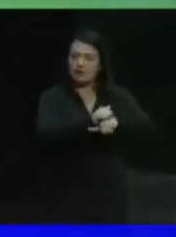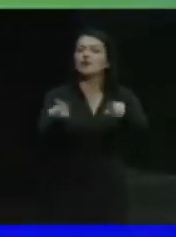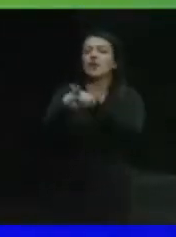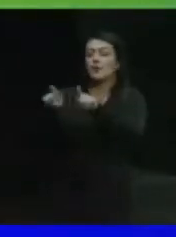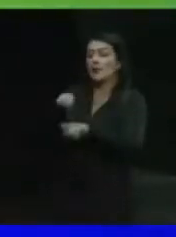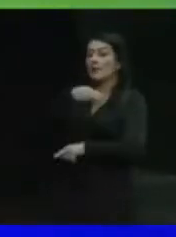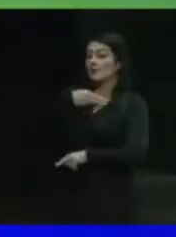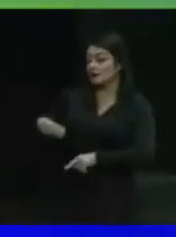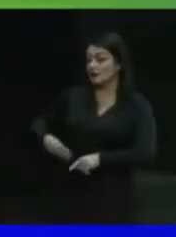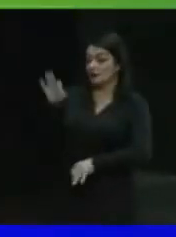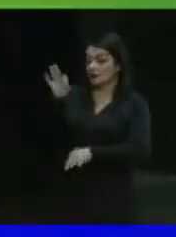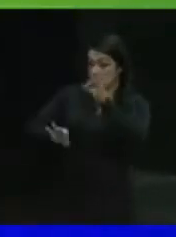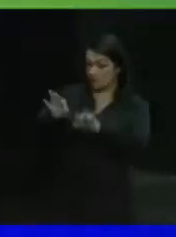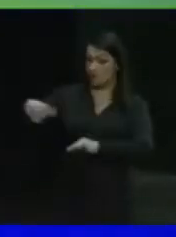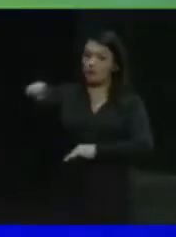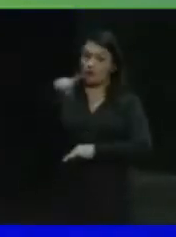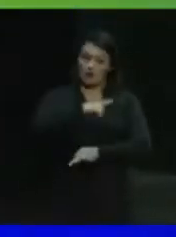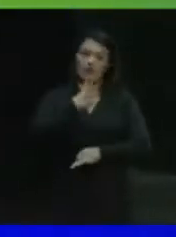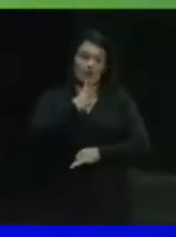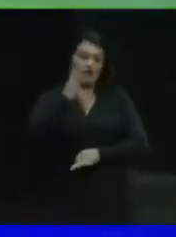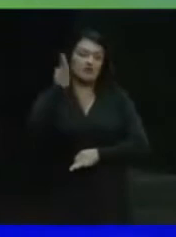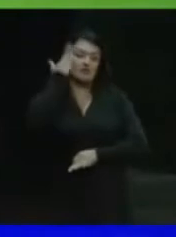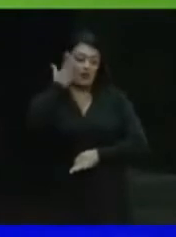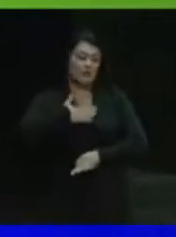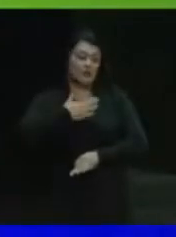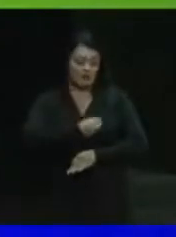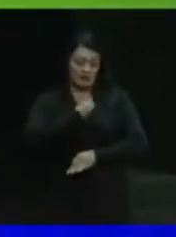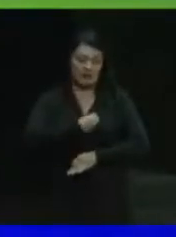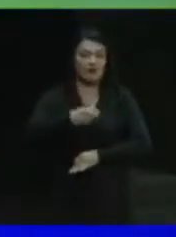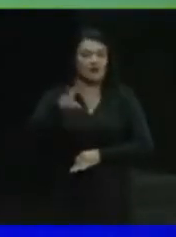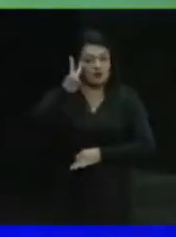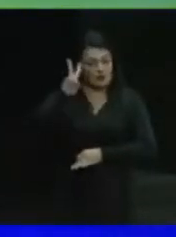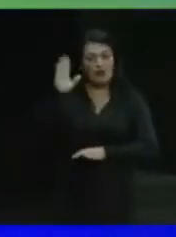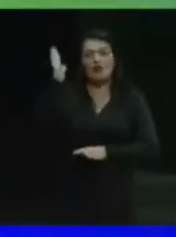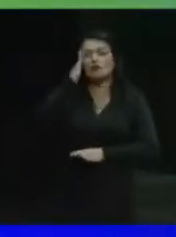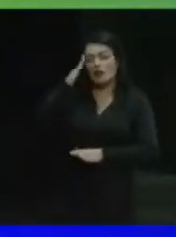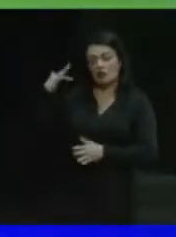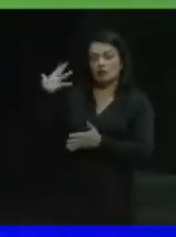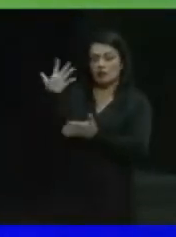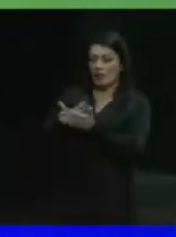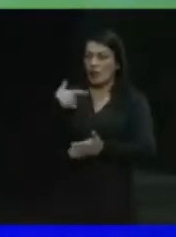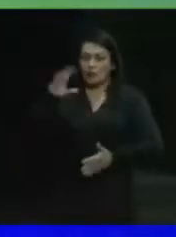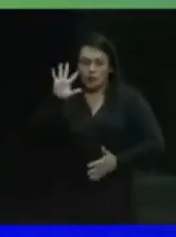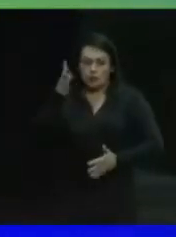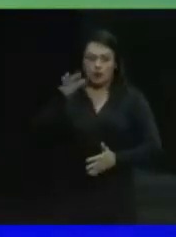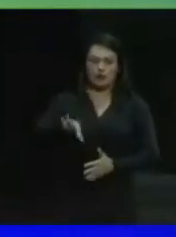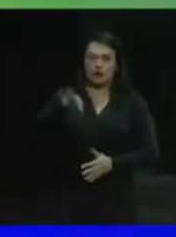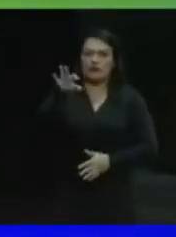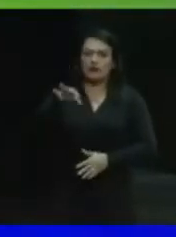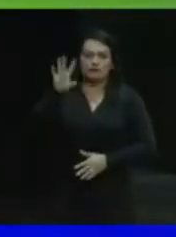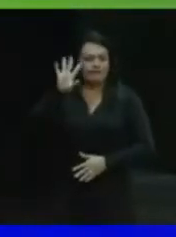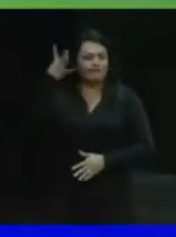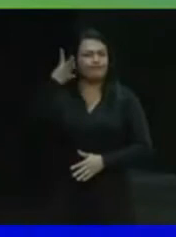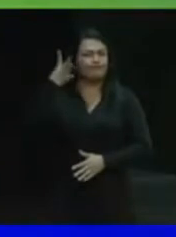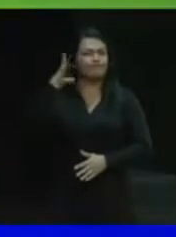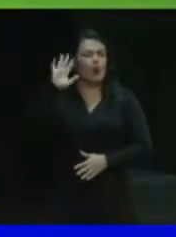Justiça. Vocês conhecem a minha história e sabem que tomei decisões difíceis, que